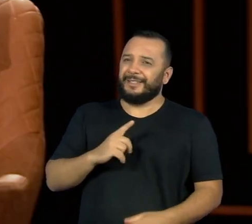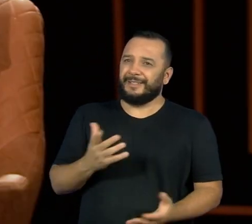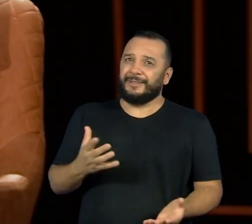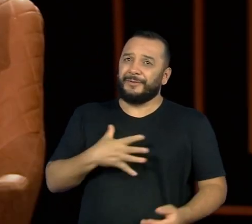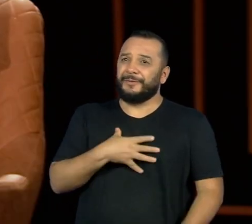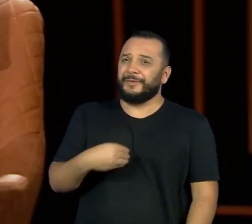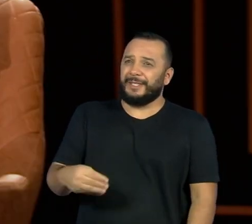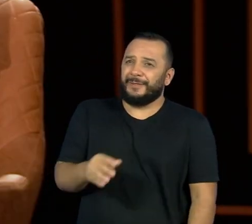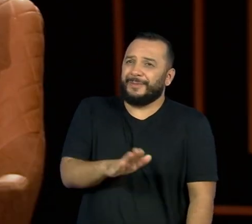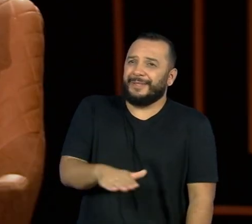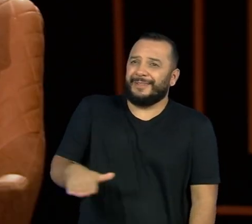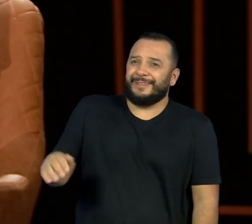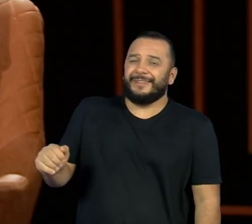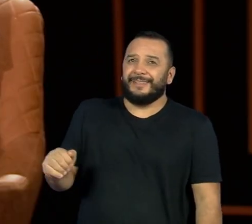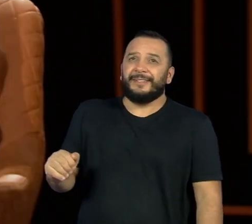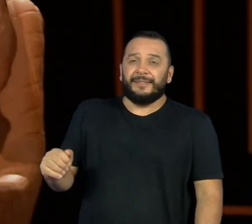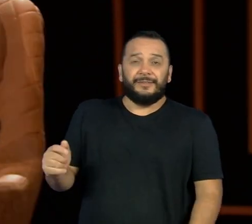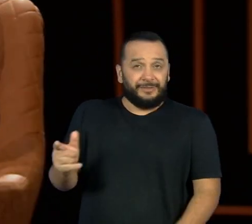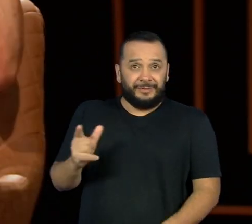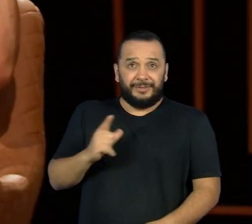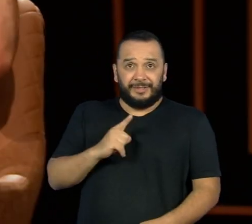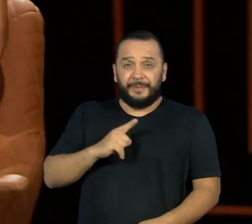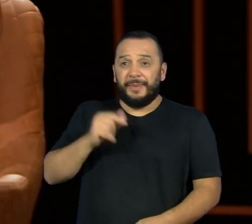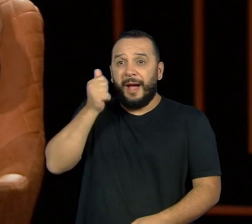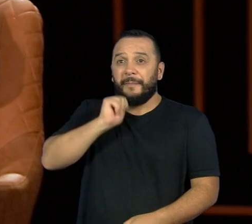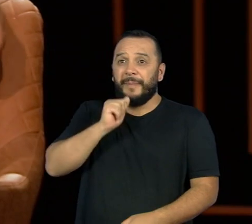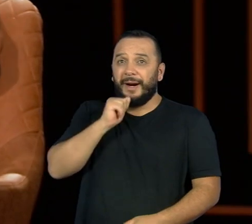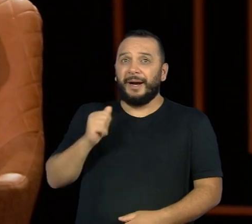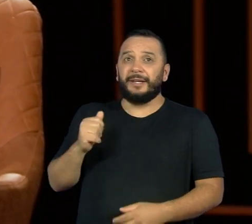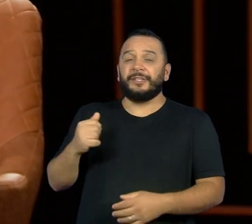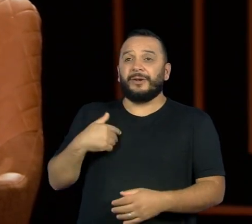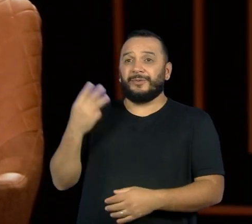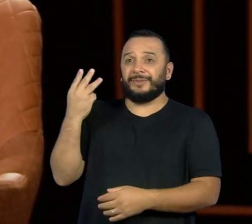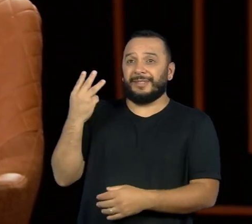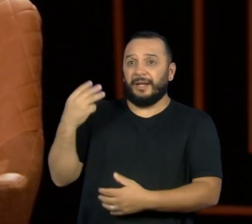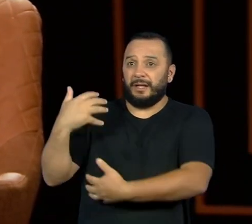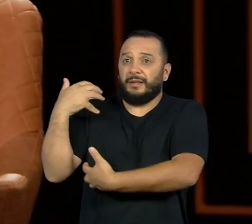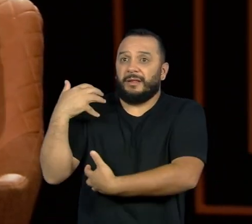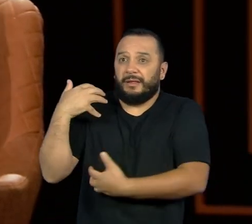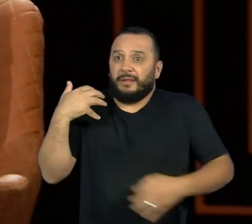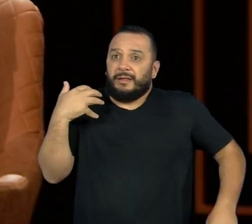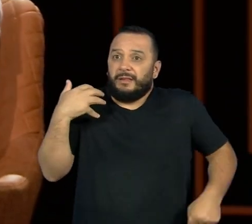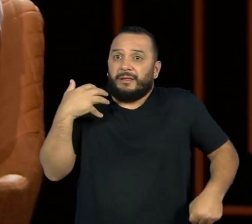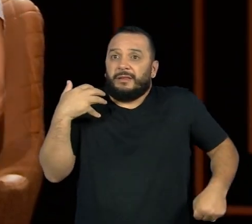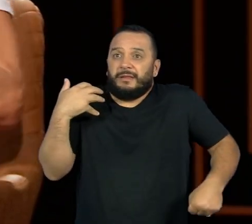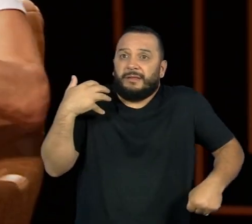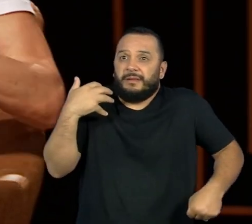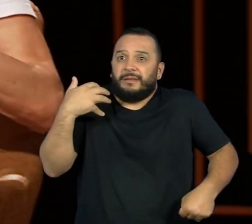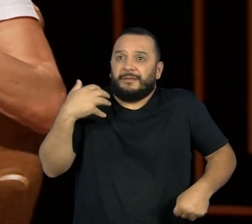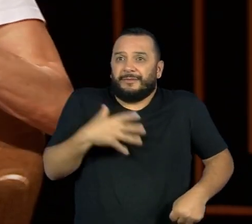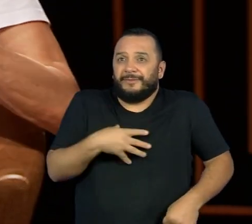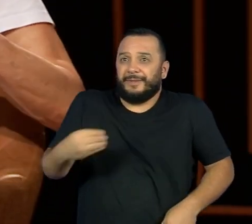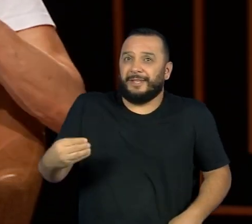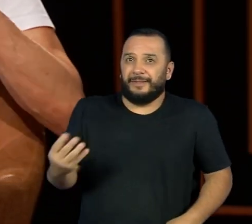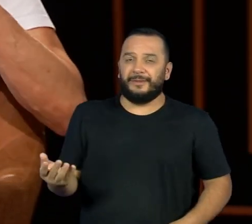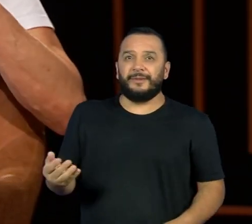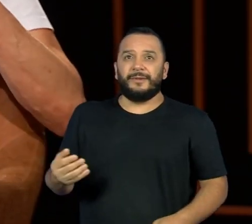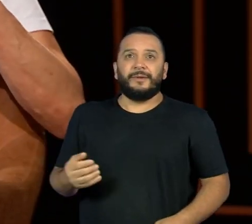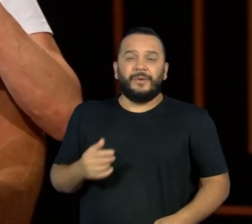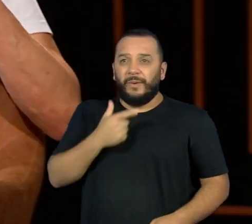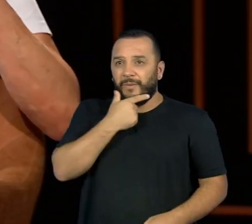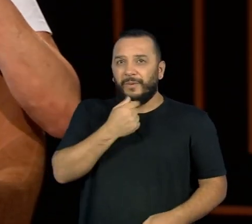eram pequenininhos, de repente, no meio da gravação, minha mãe chegava com os 3, um no colo, o outro não sei aonde, não sei aonde. O cara do som vai